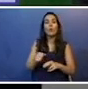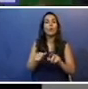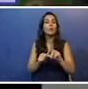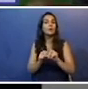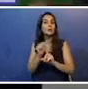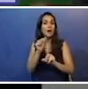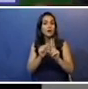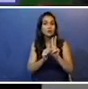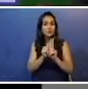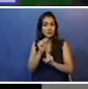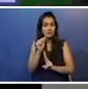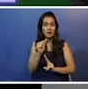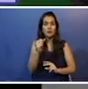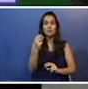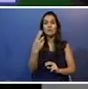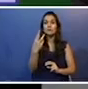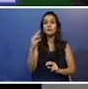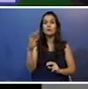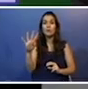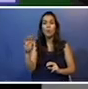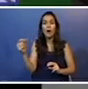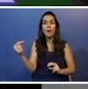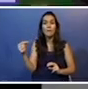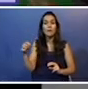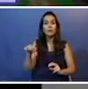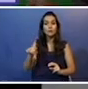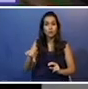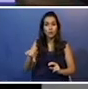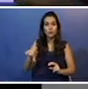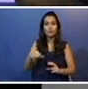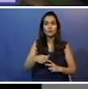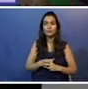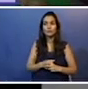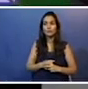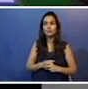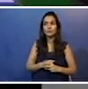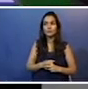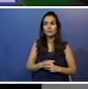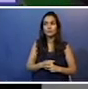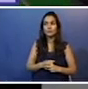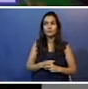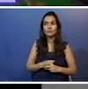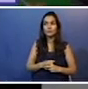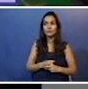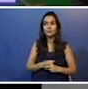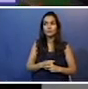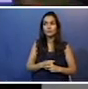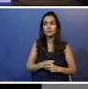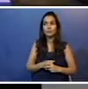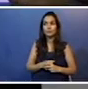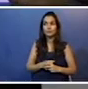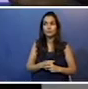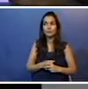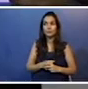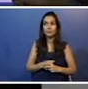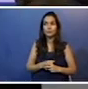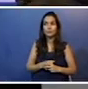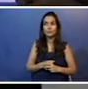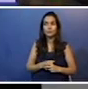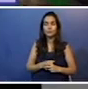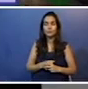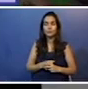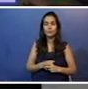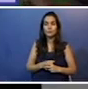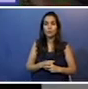dezena, 34 menos 9. Vou usar o recurso e o 3